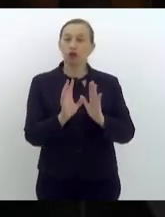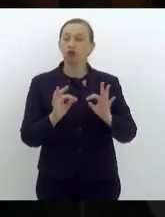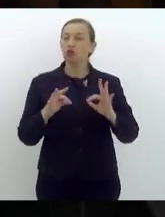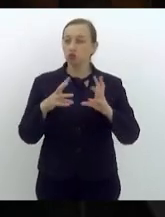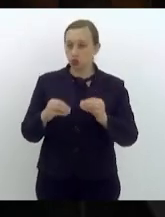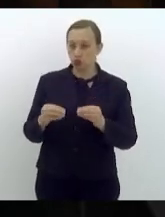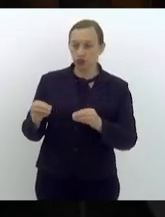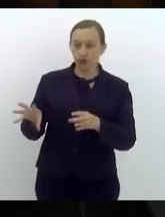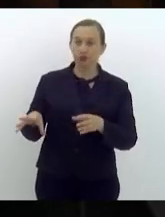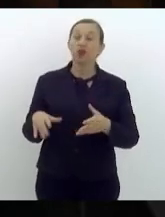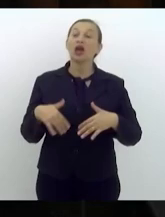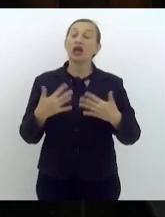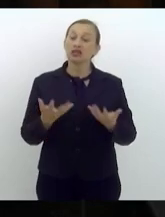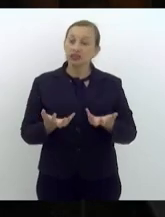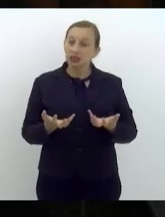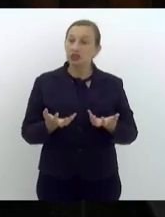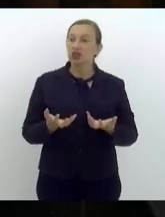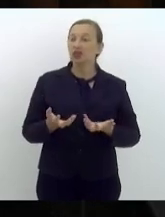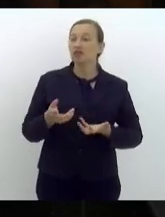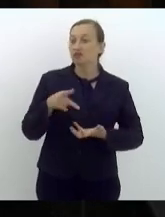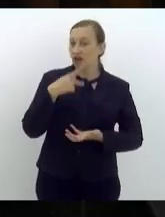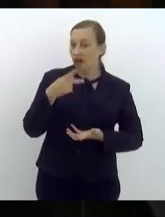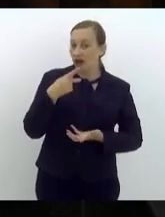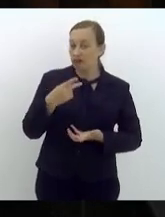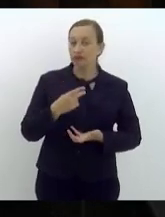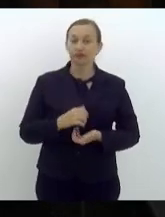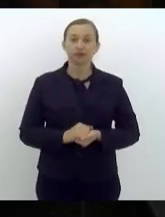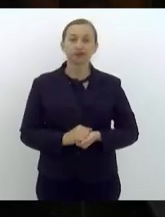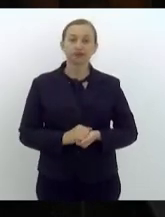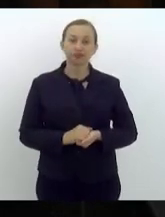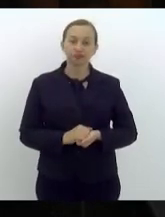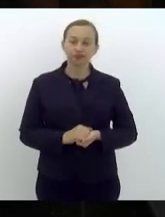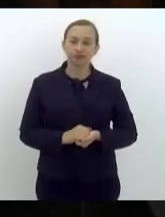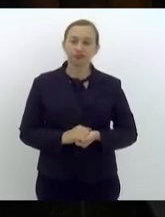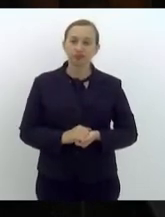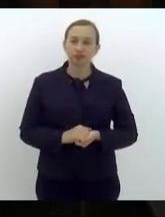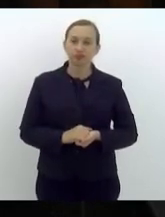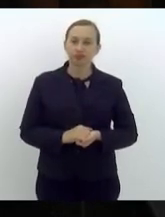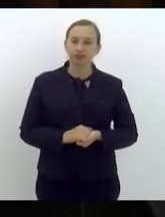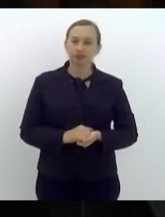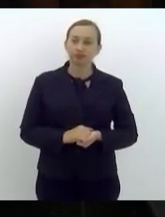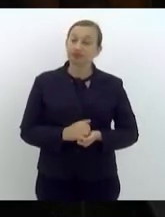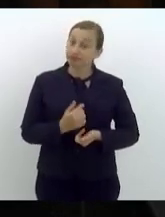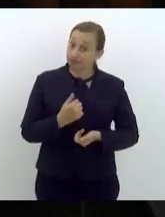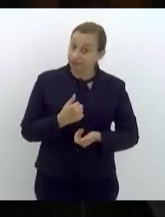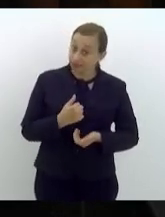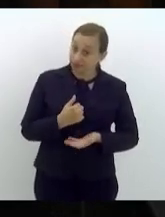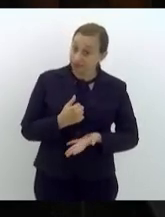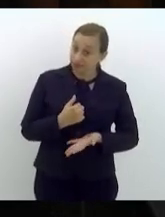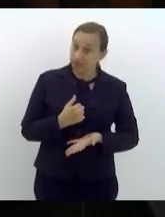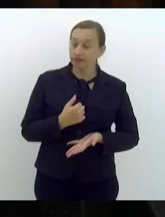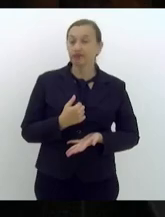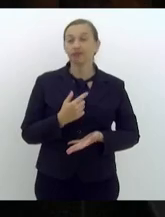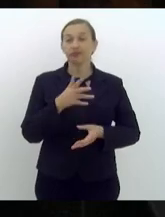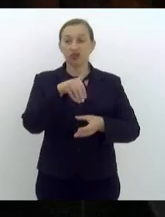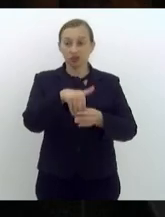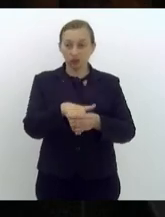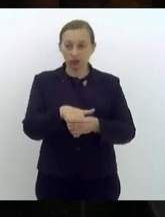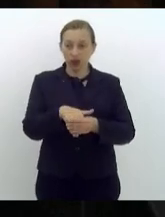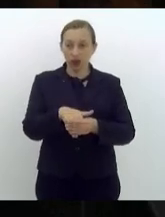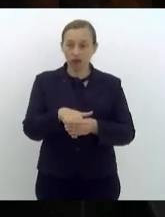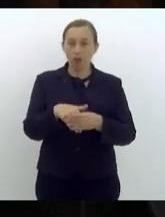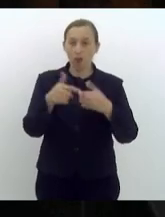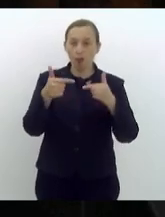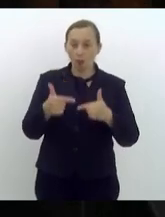etc. Então, estou querendo aqui assinalar que eu vou votar pela